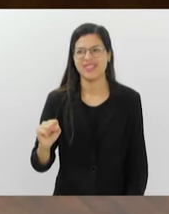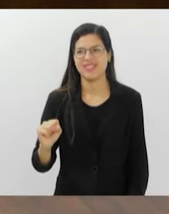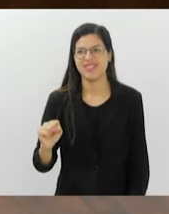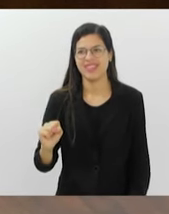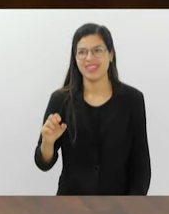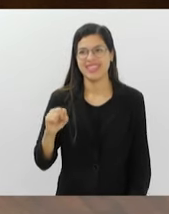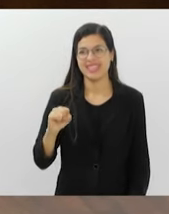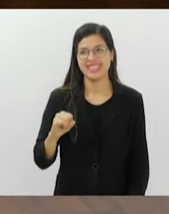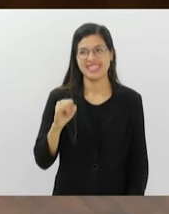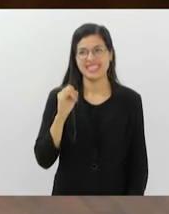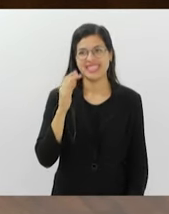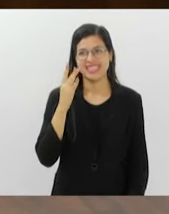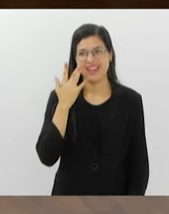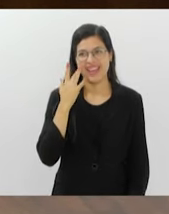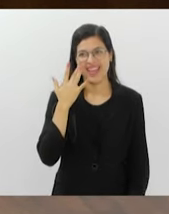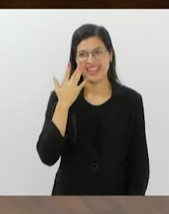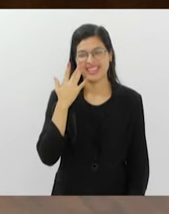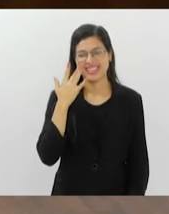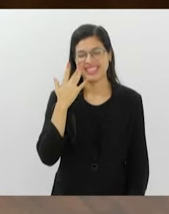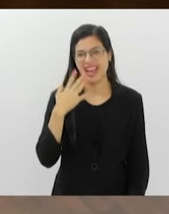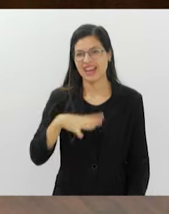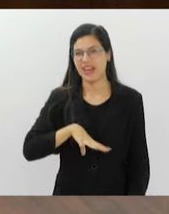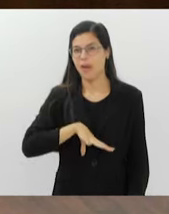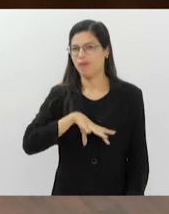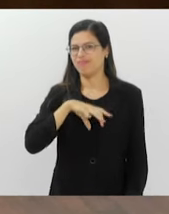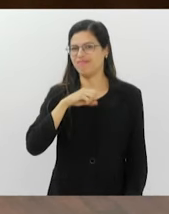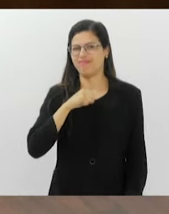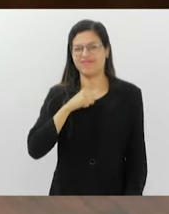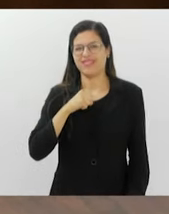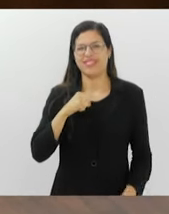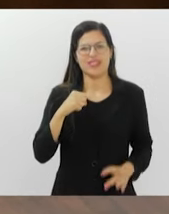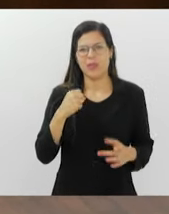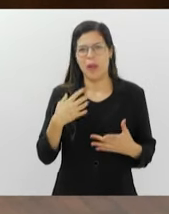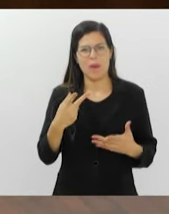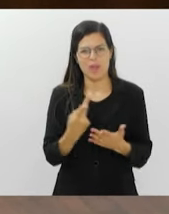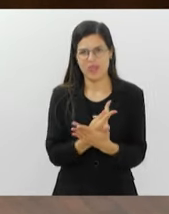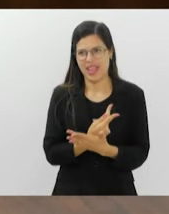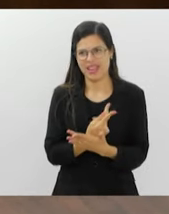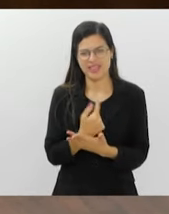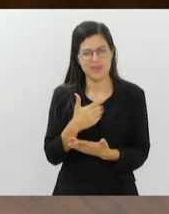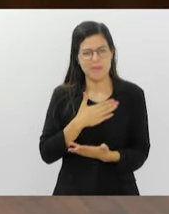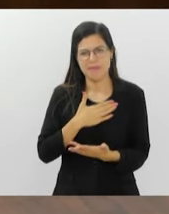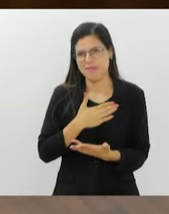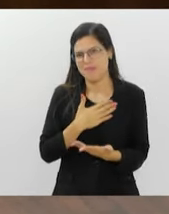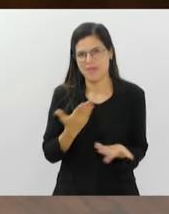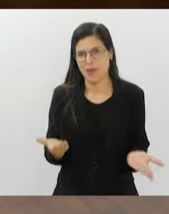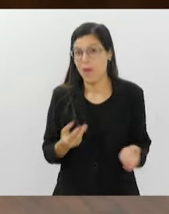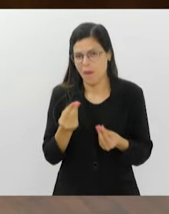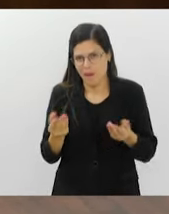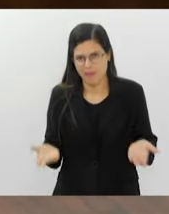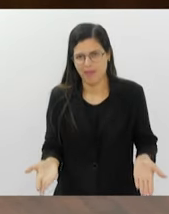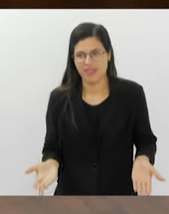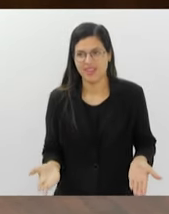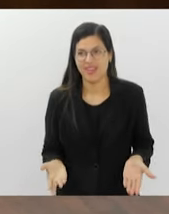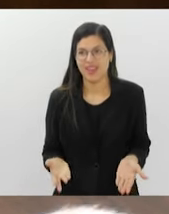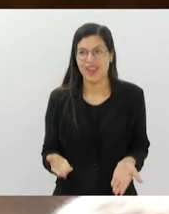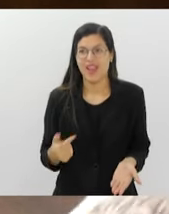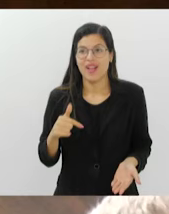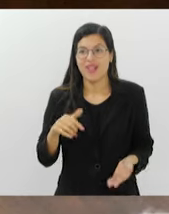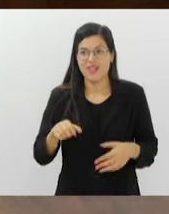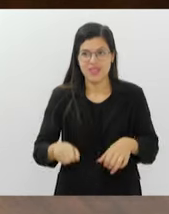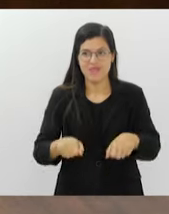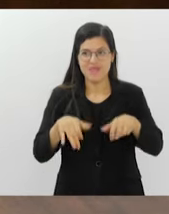andropausa não me atinge eu seria um homem eu pelo menos no plenário eu largo o telefone para parar de